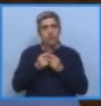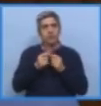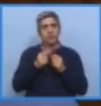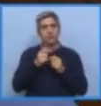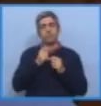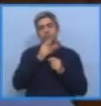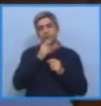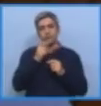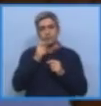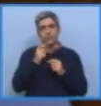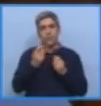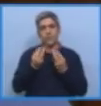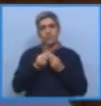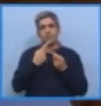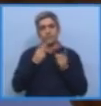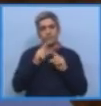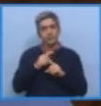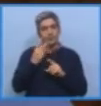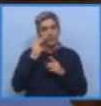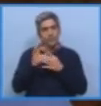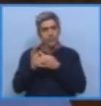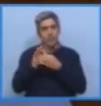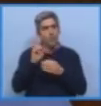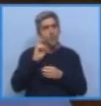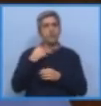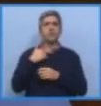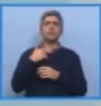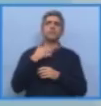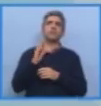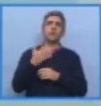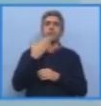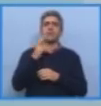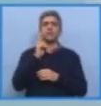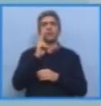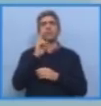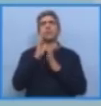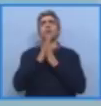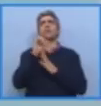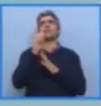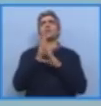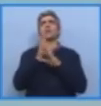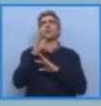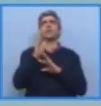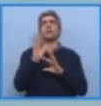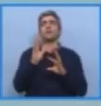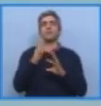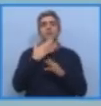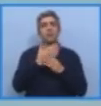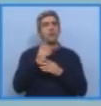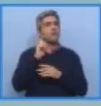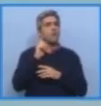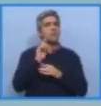Sacramento da Reconciliação. Ouve-se as pessoas dizer: eu peço perdão a Deus diretamente. E às vezes